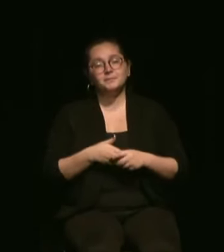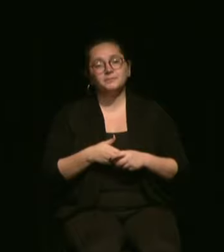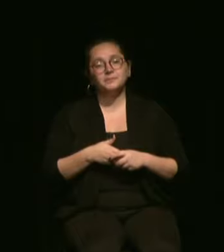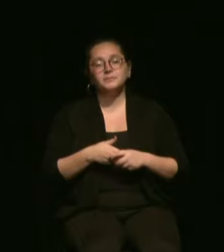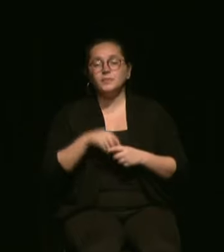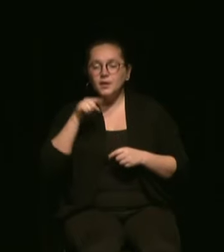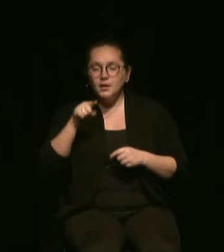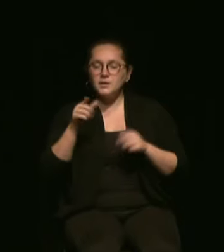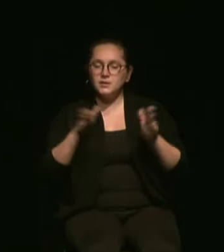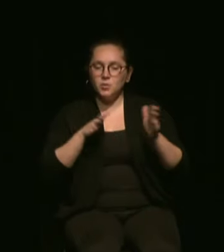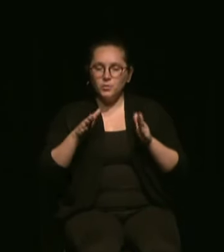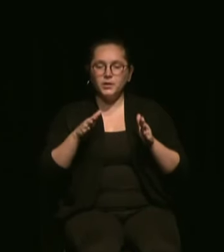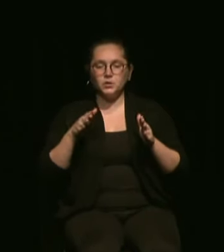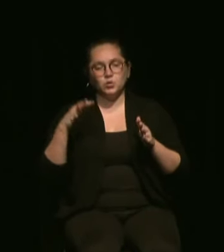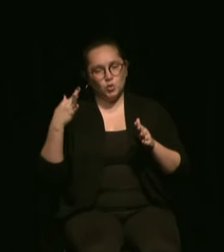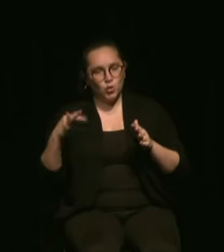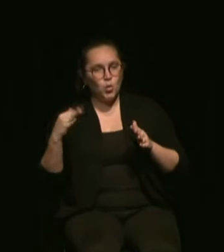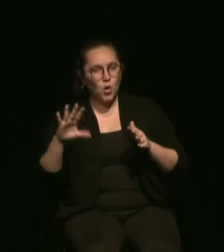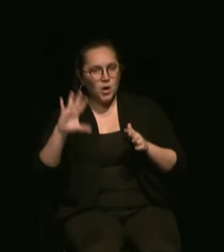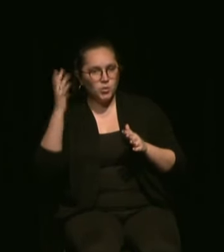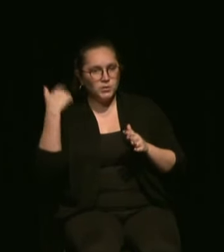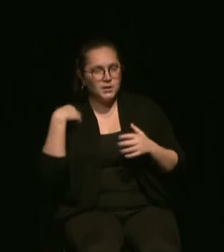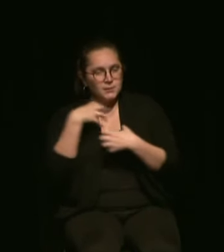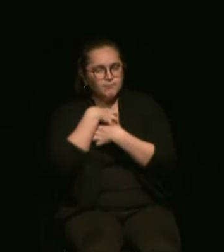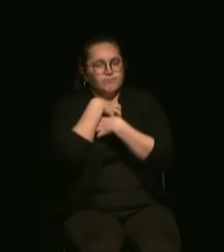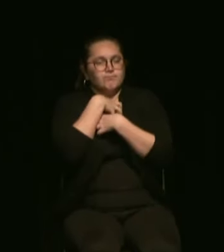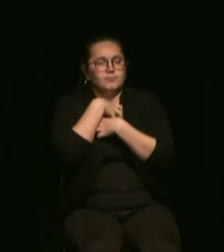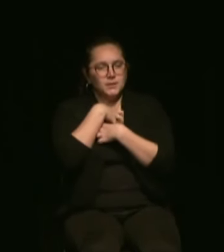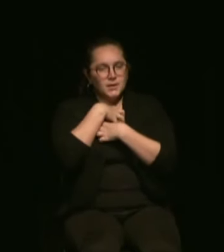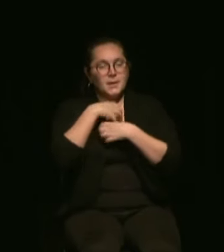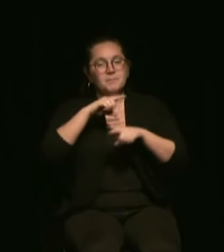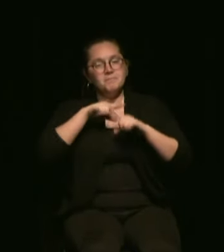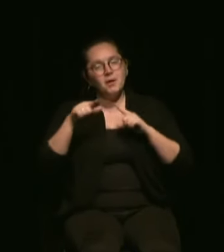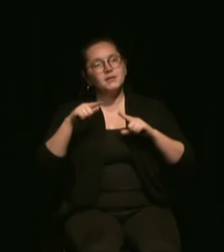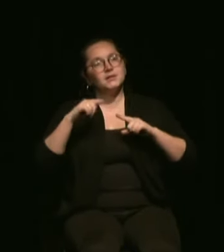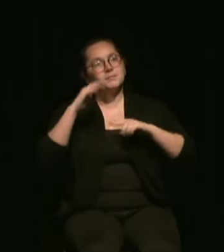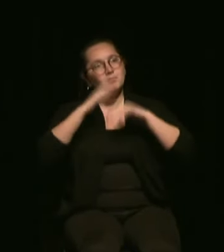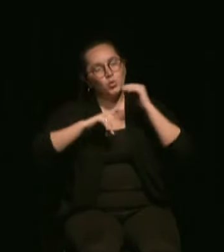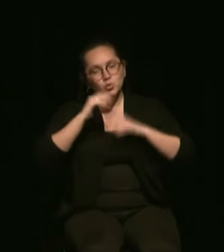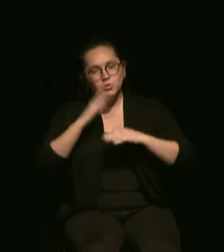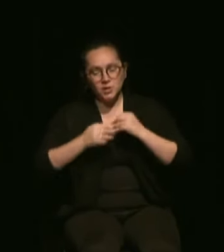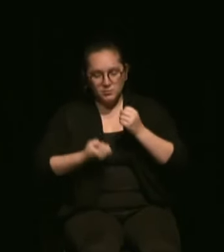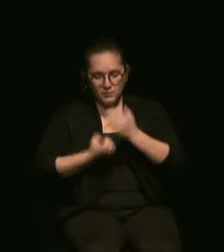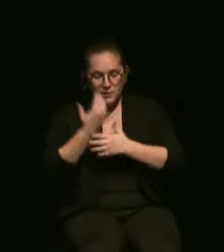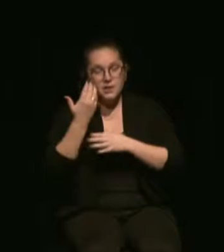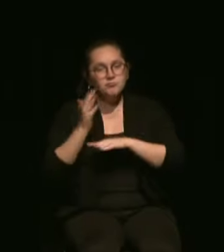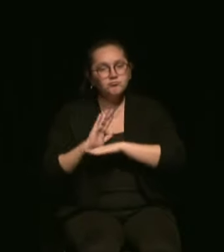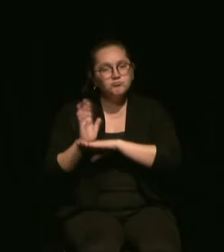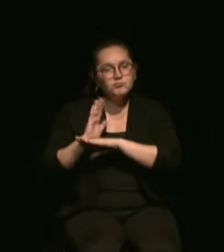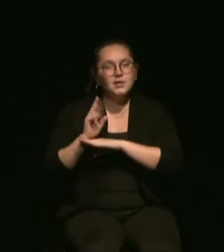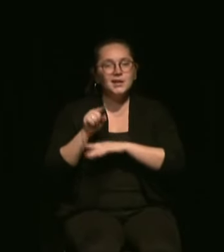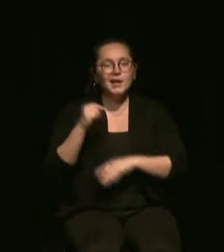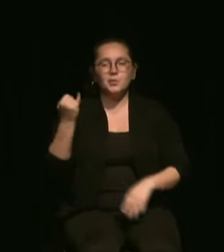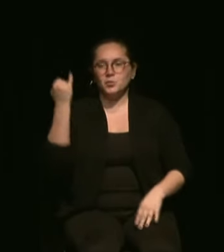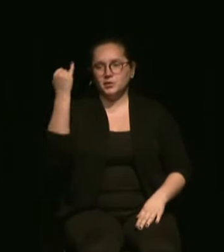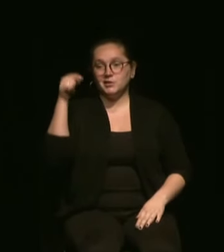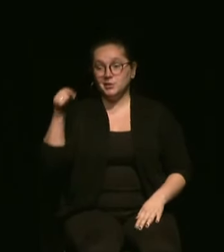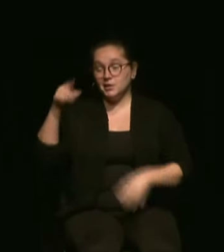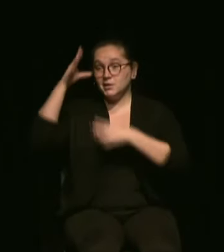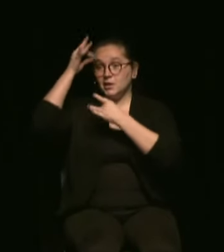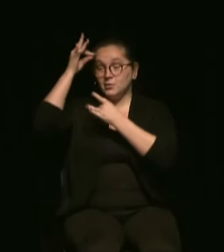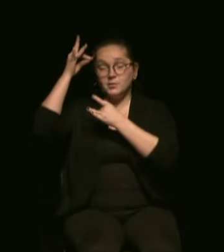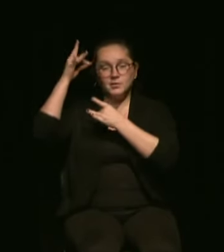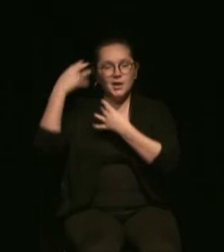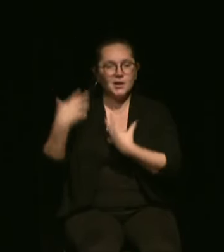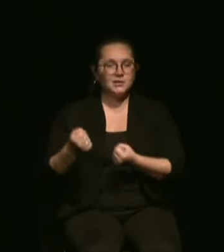a esse momento de dor profunda em nome da produção de alguma coisa que é essencial e que o próprio personagem reconhecer.